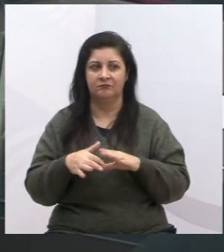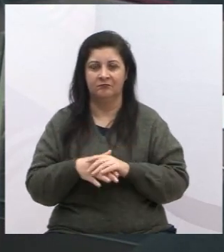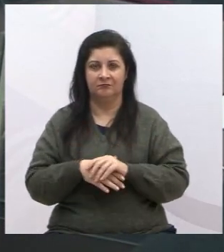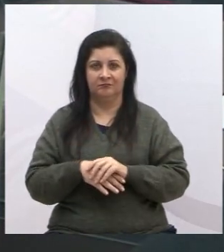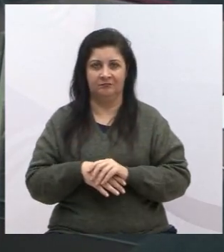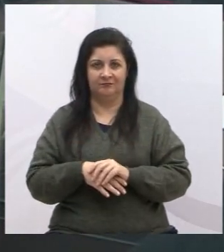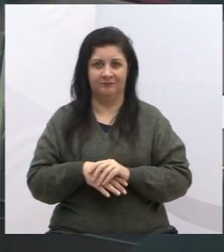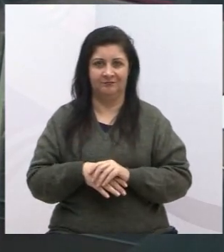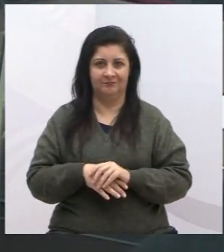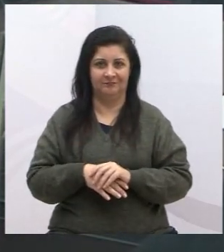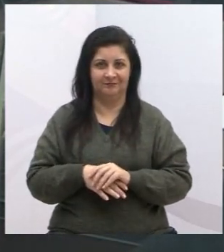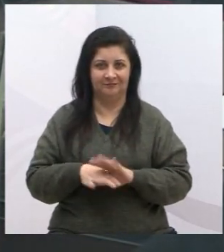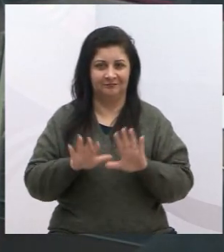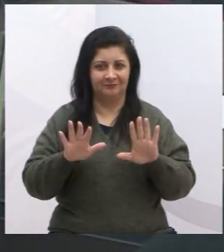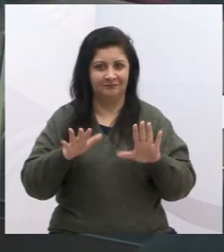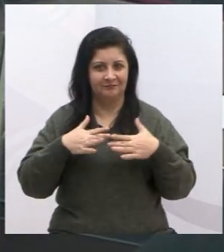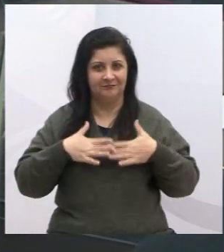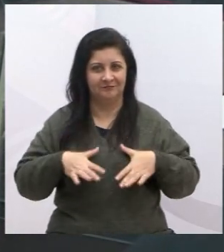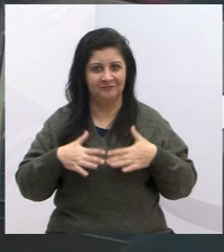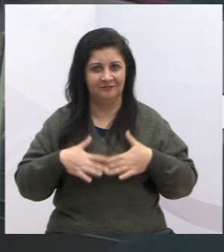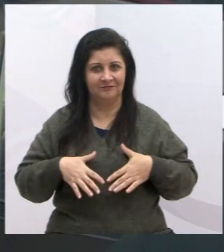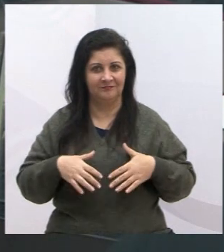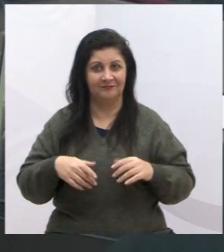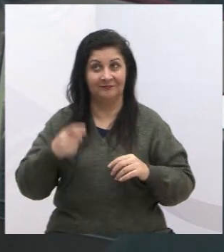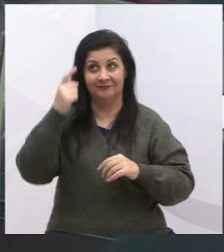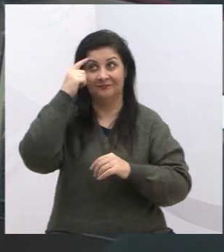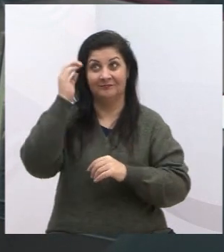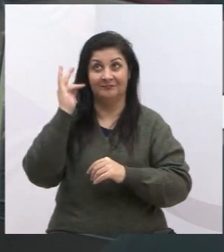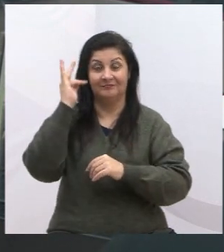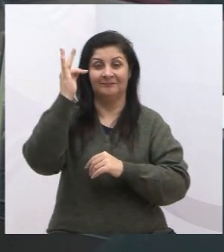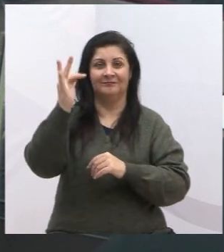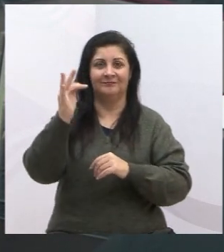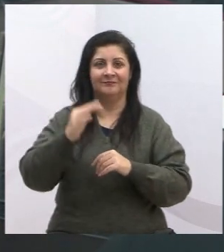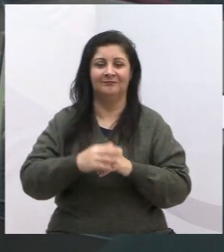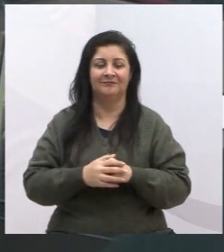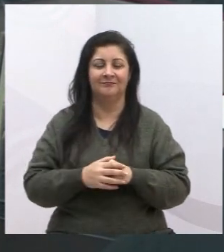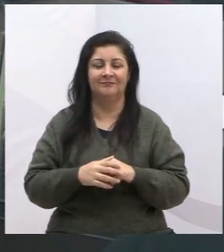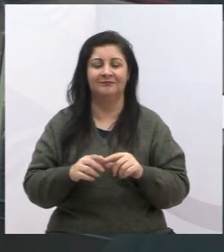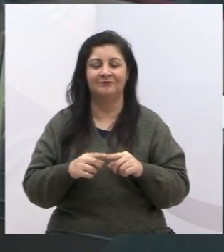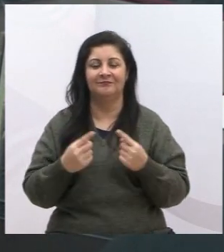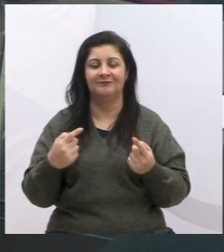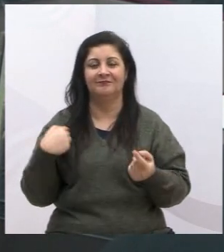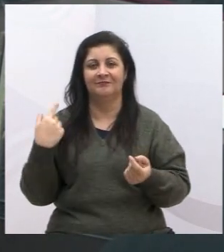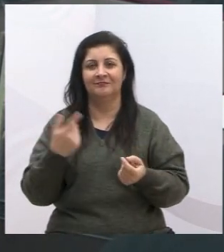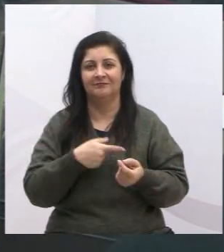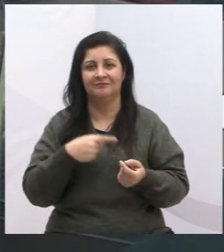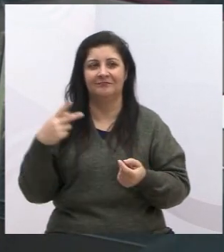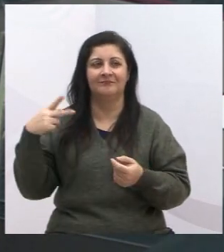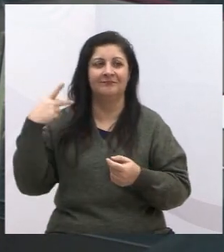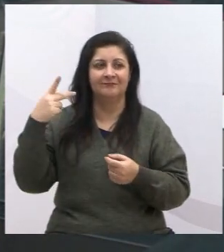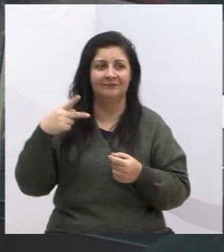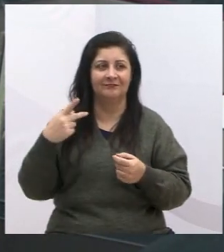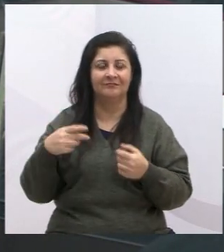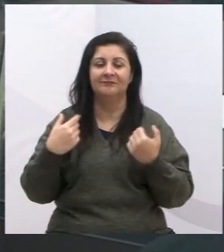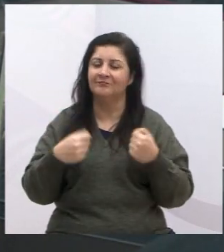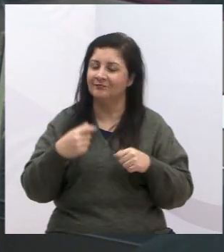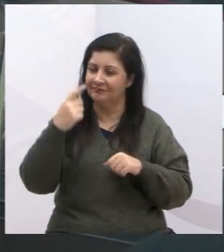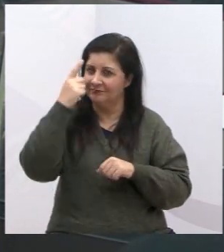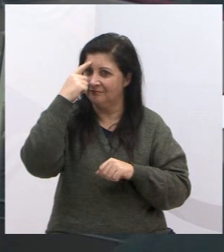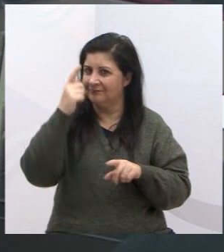muito precoce, fica querendo enxergar lá na frente. Mas eu acho que nós, como vereadores, a gente tem essa função